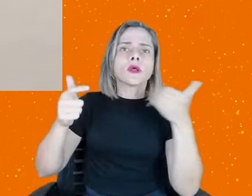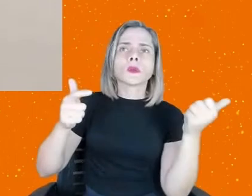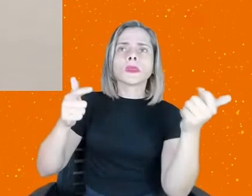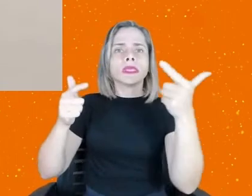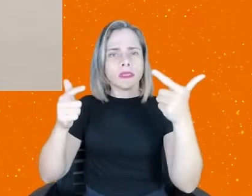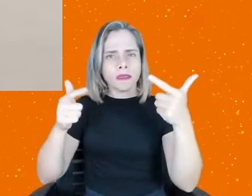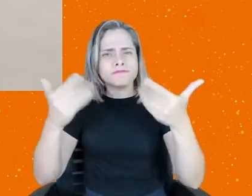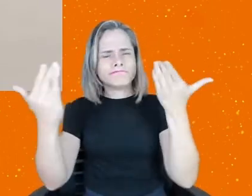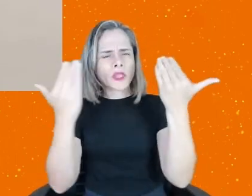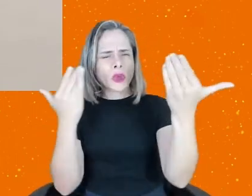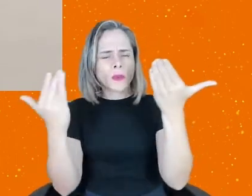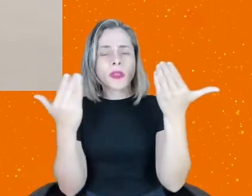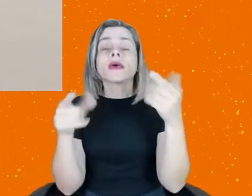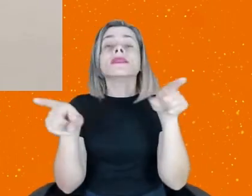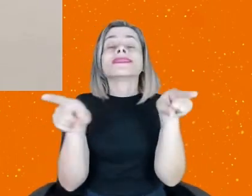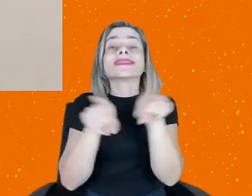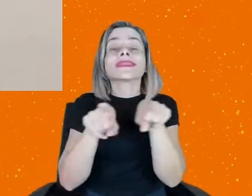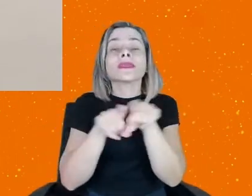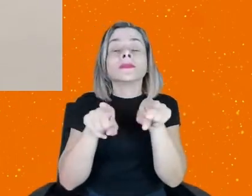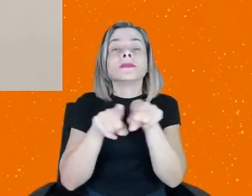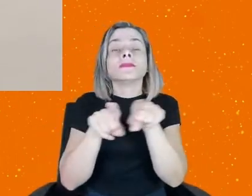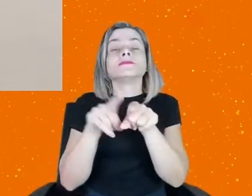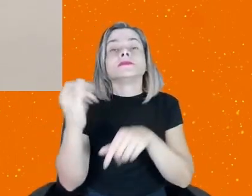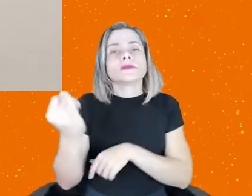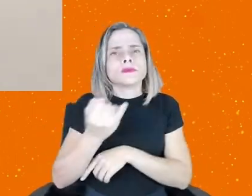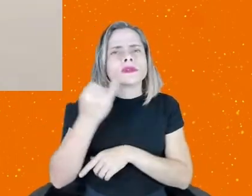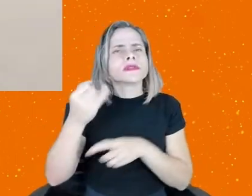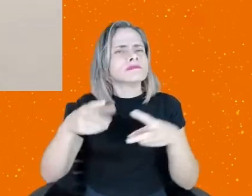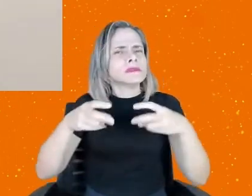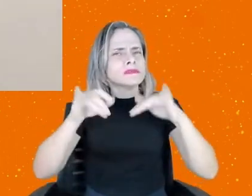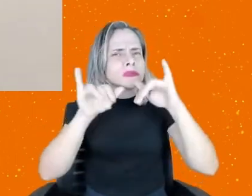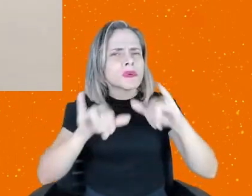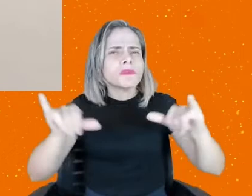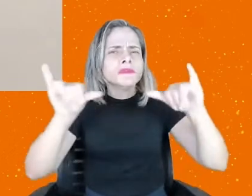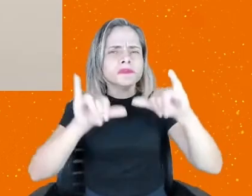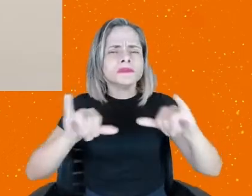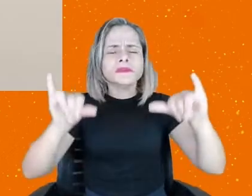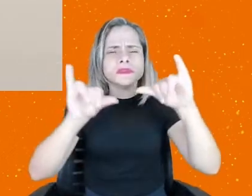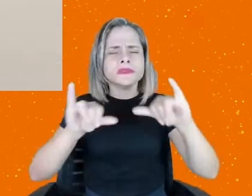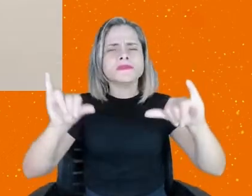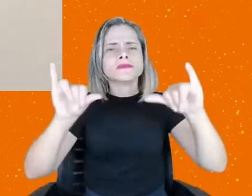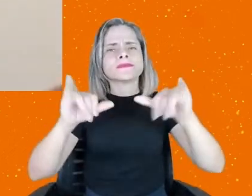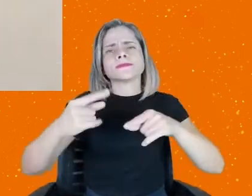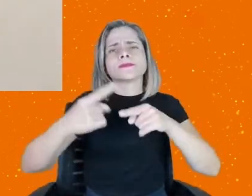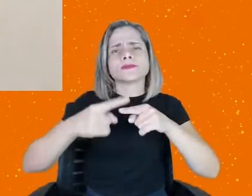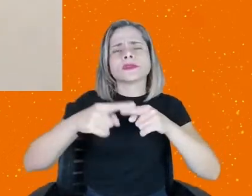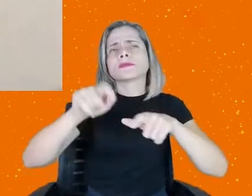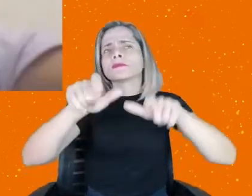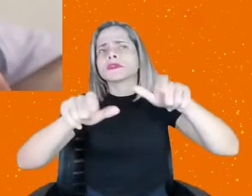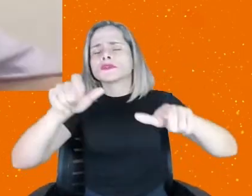a questão é da publicidade Cristina e que você passa a trazer informações para quem tá anunciando